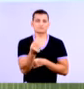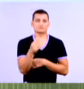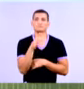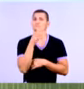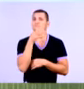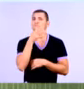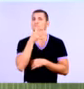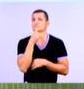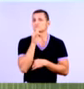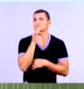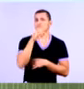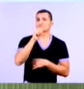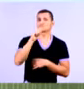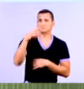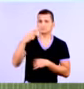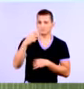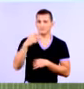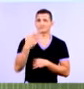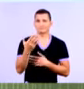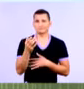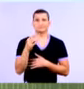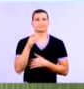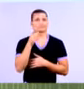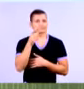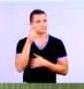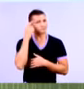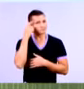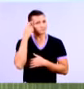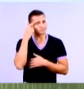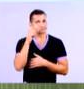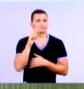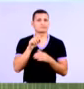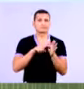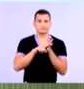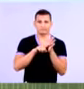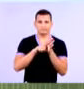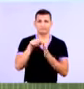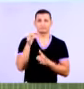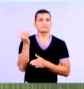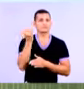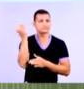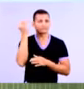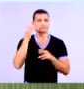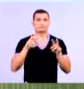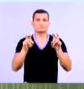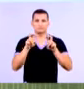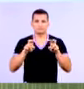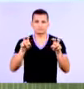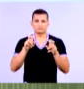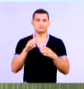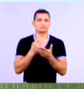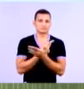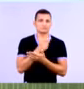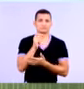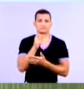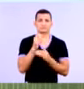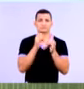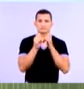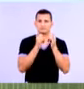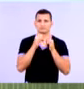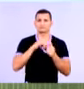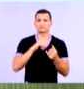pensar, né, que as buscas são muito importantes na computação. Acontece o seguinte, as informações podem estar de